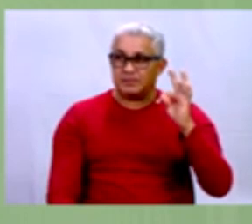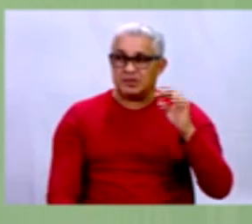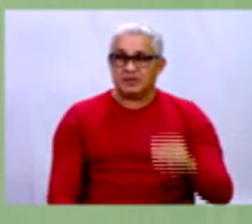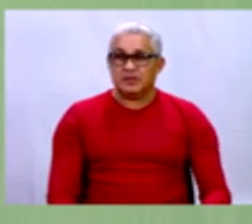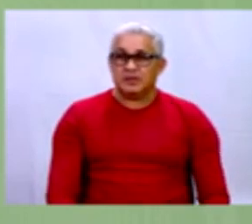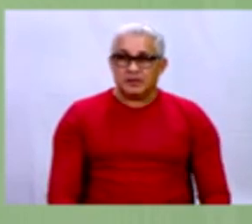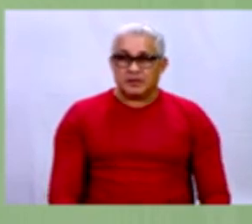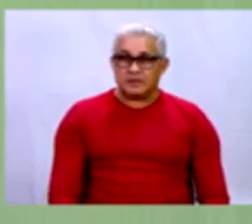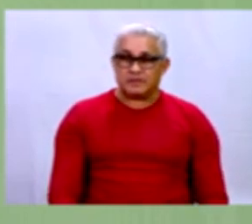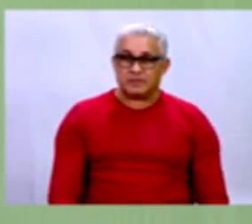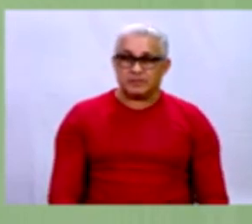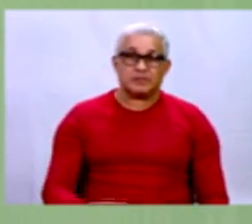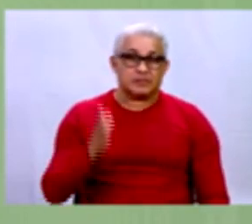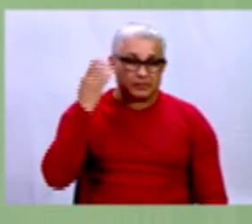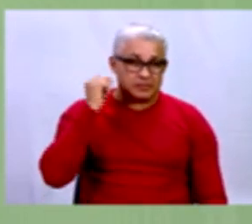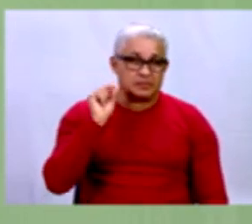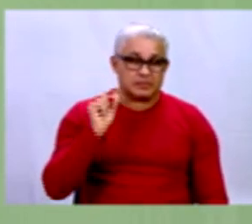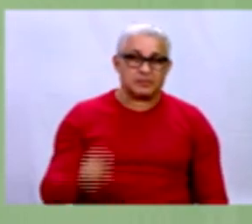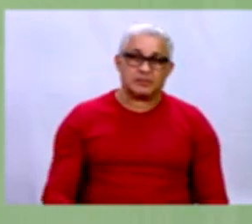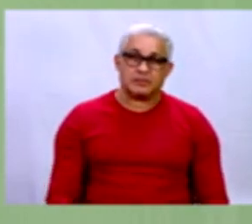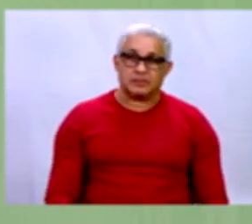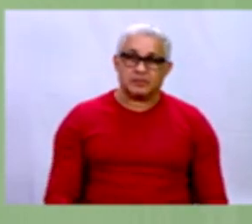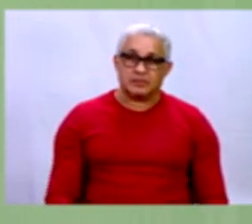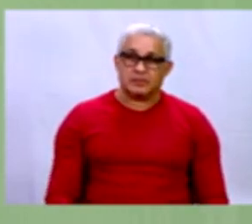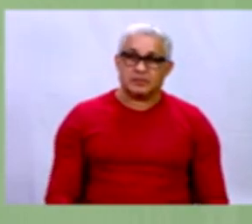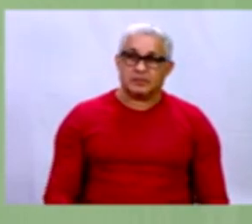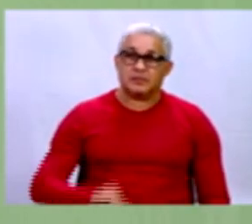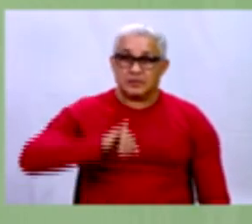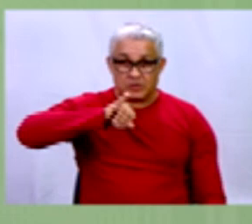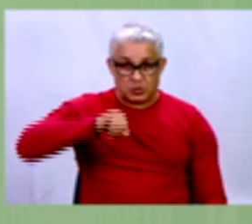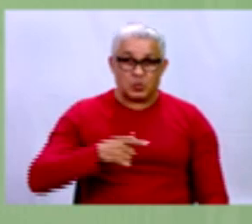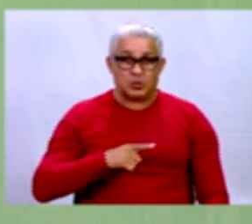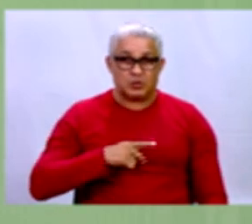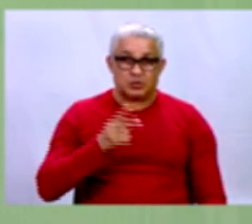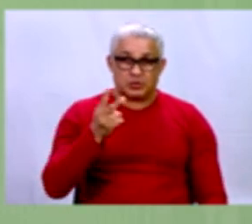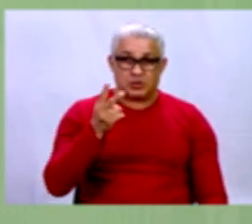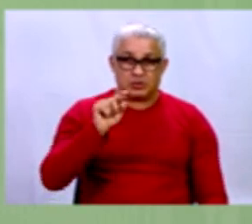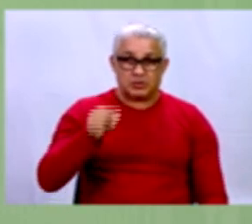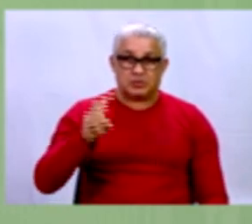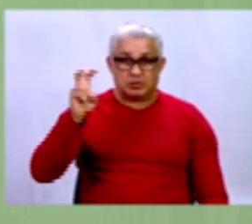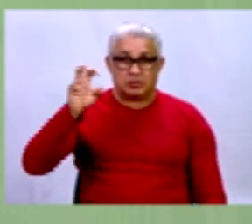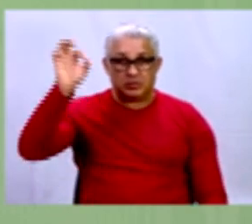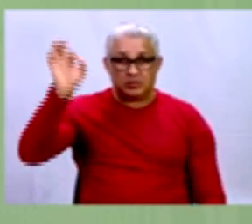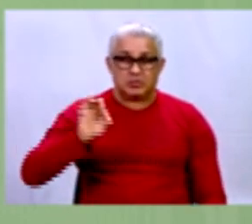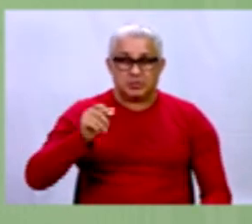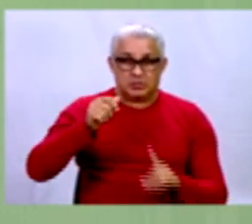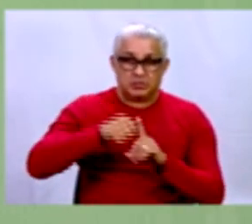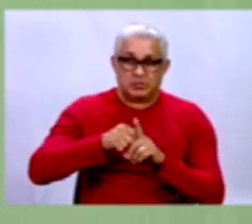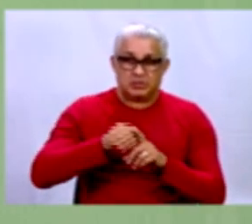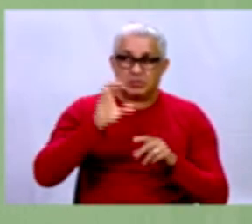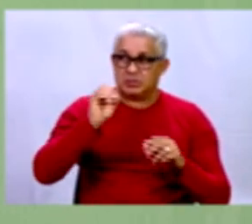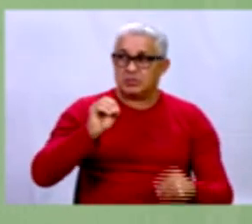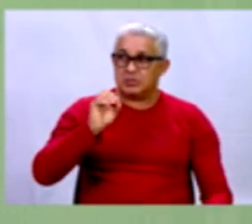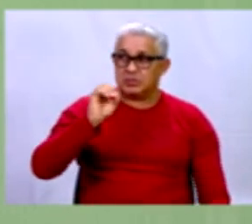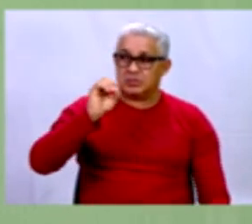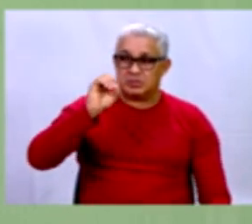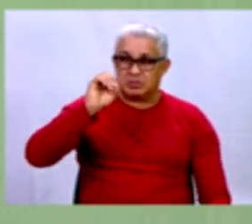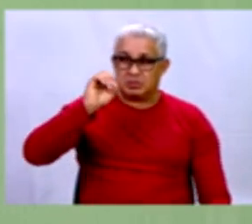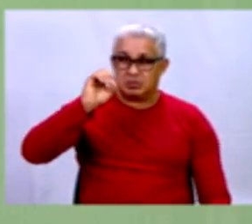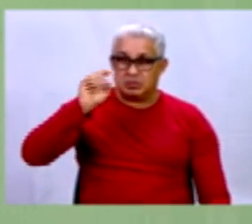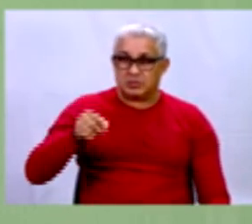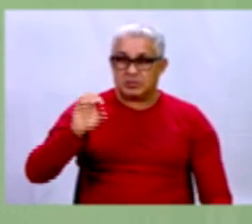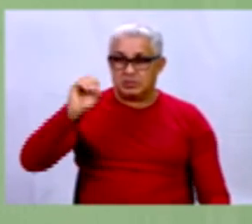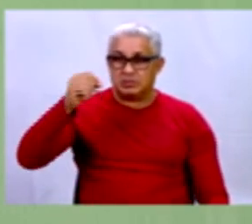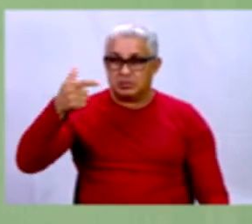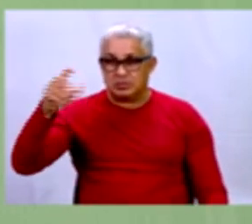sabe ainda. Ele sabe que vai render um juros de 2,5 ao mês, que isso é igual a 0,025.